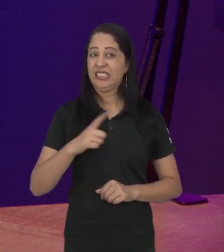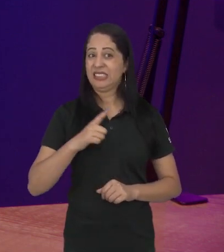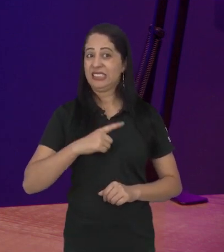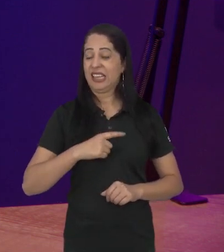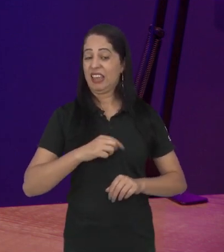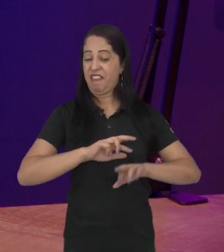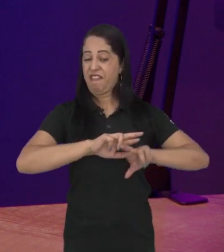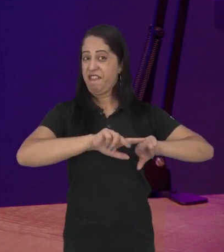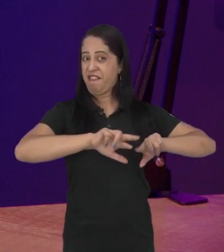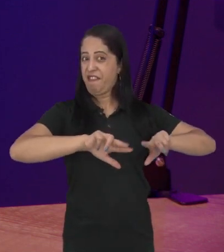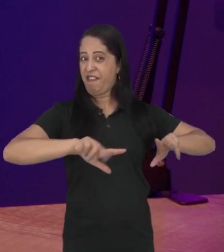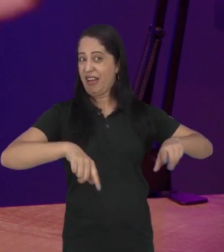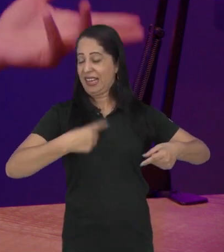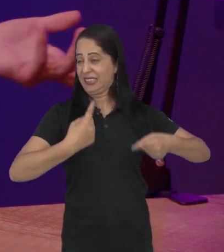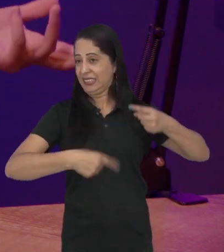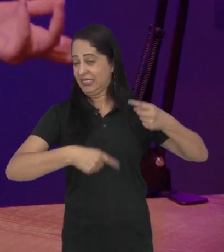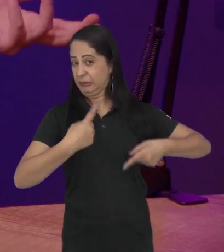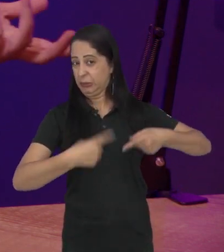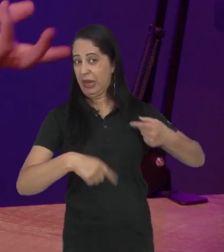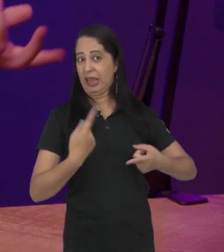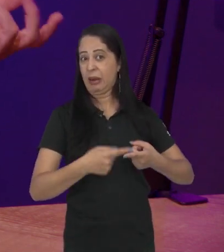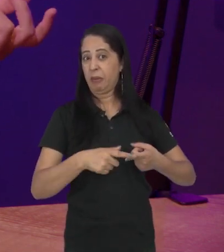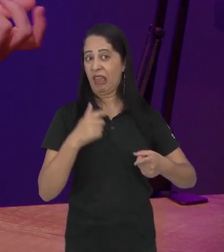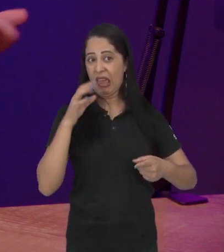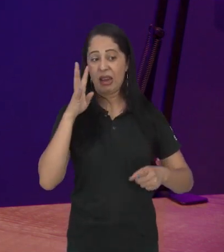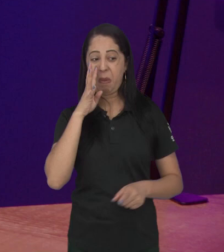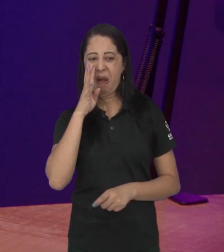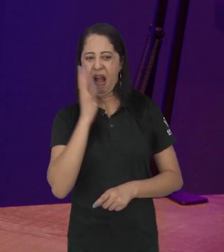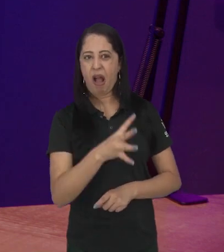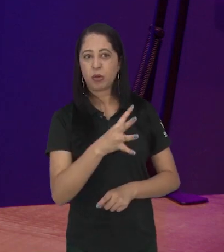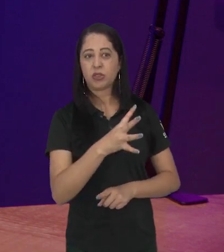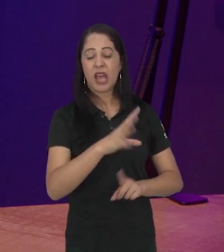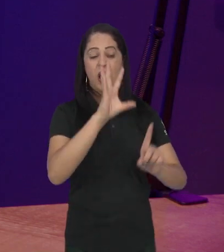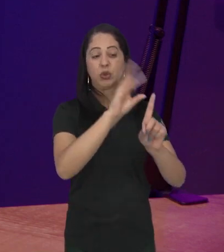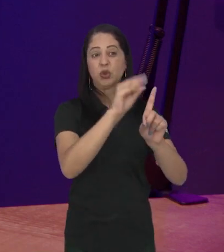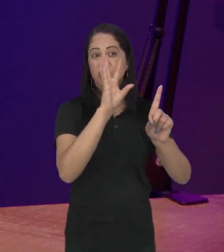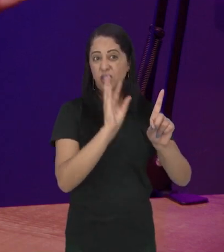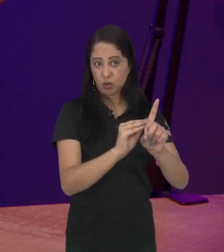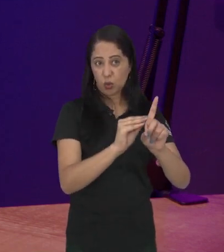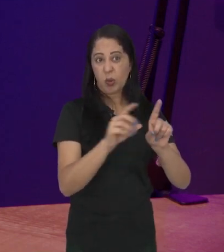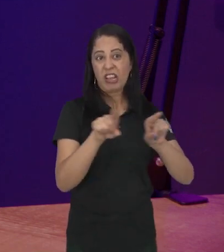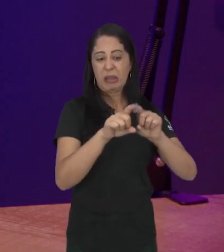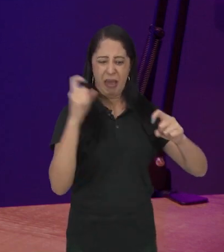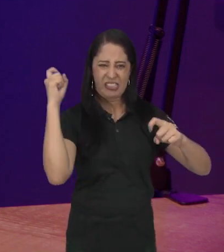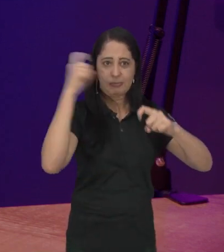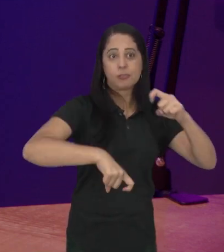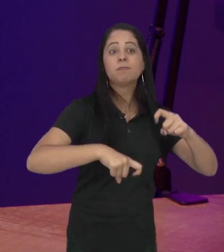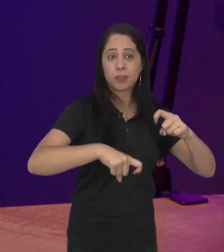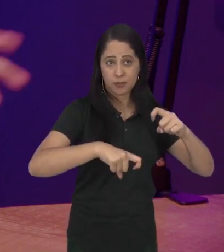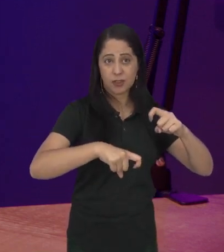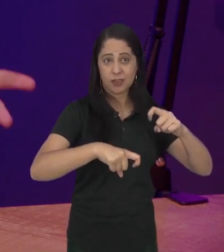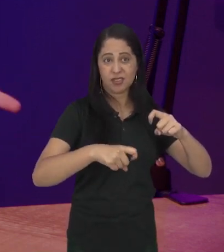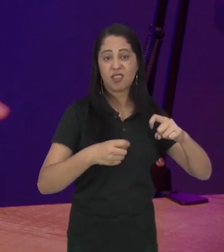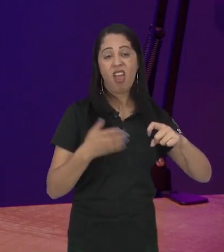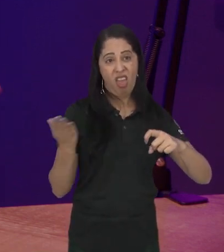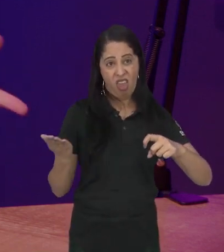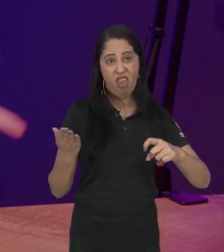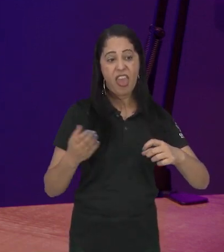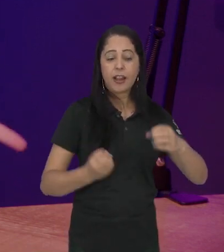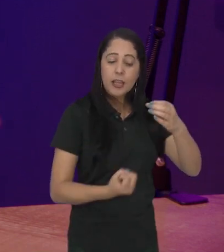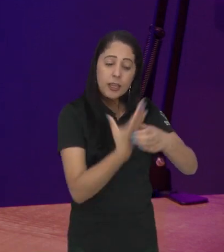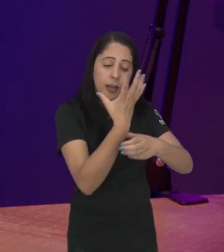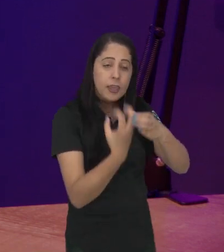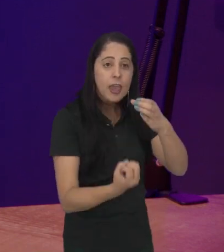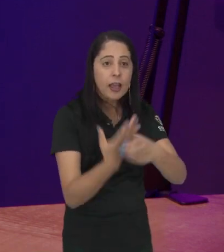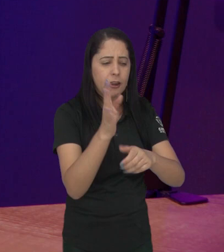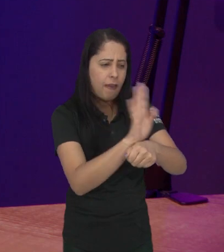está envolvido em uma série de polêmicas também. Ele foi acusado de estupro e abuso sexual na indústria. Ele é um produtor